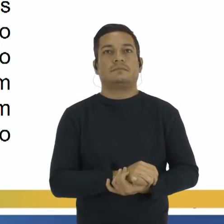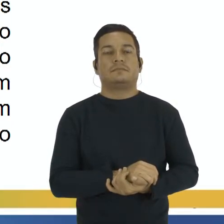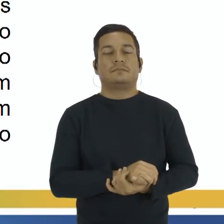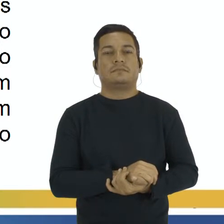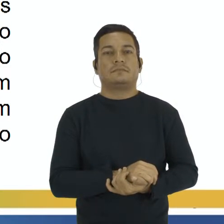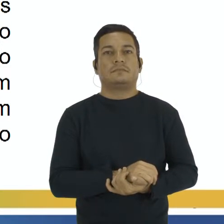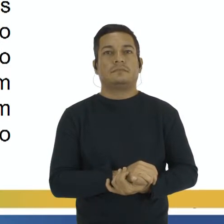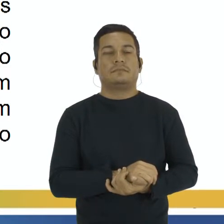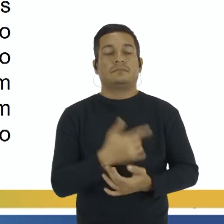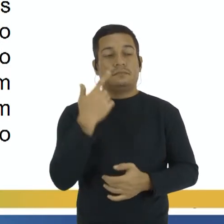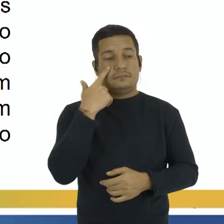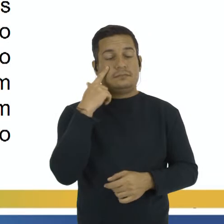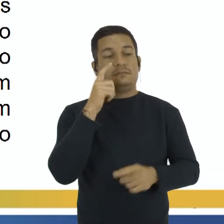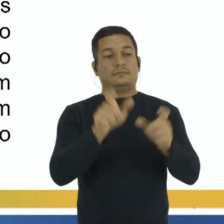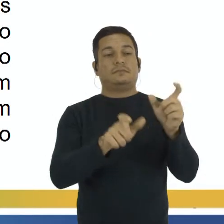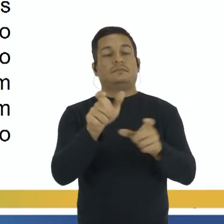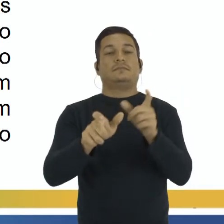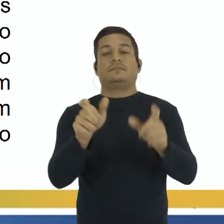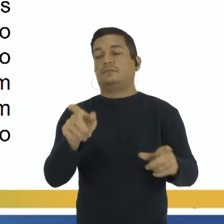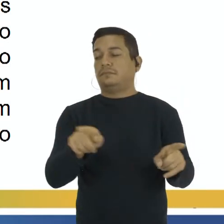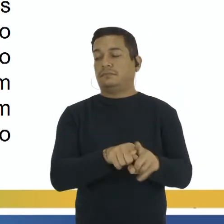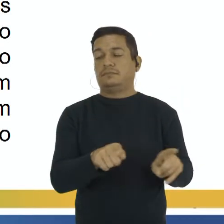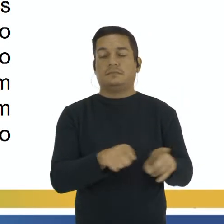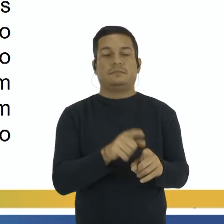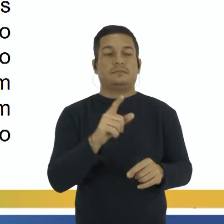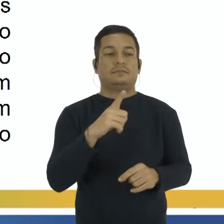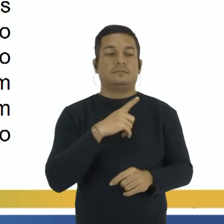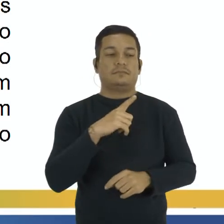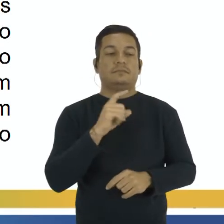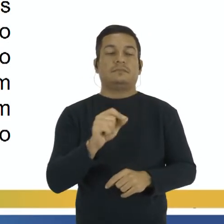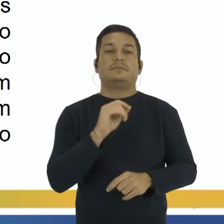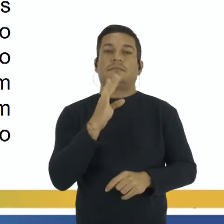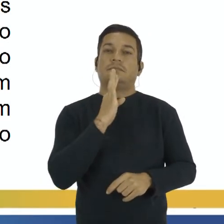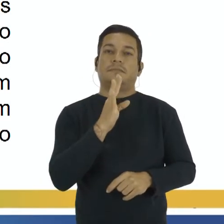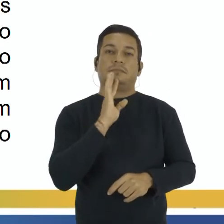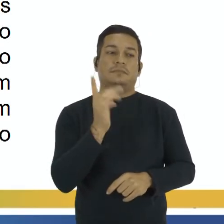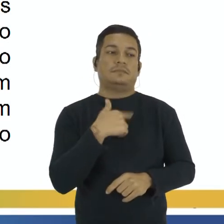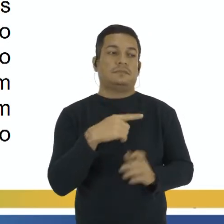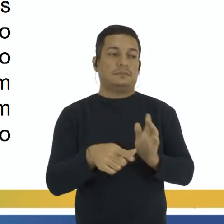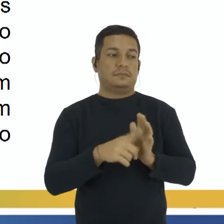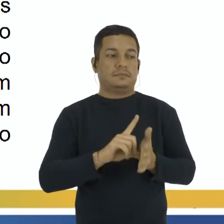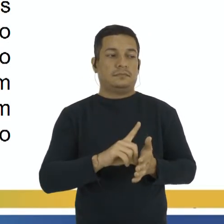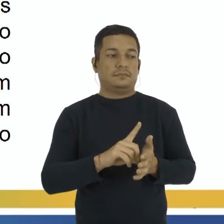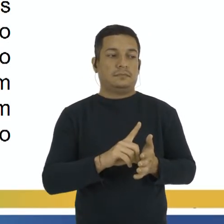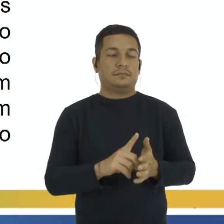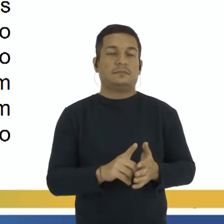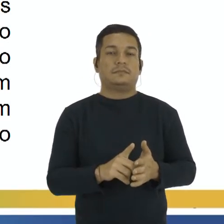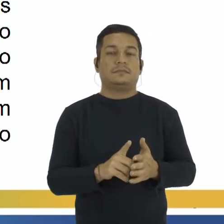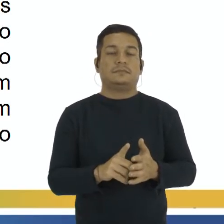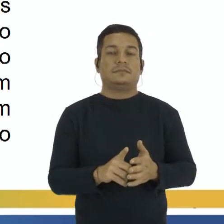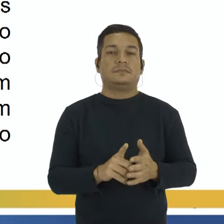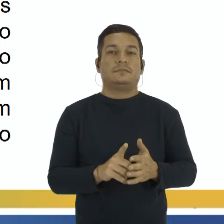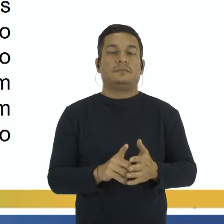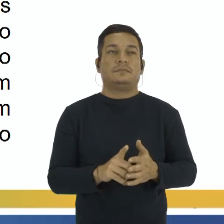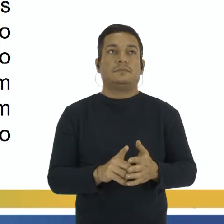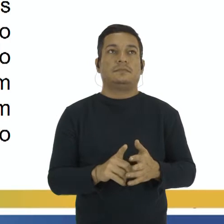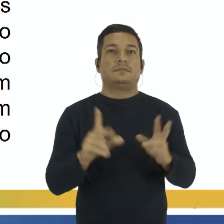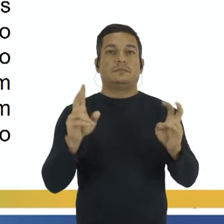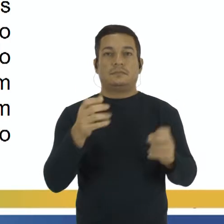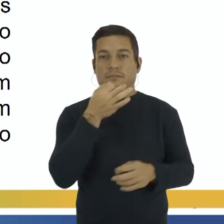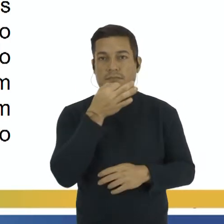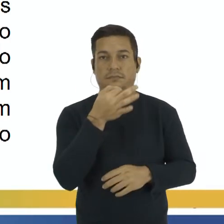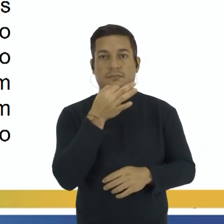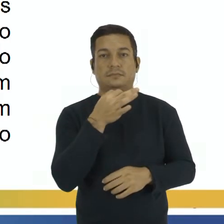só, as personagens, elas já acionam os nossos conhecimentos prévios, né, sobre aquela